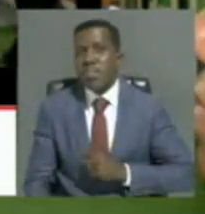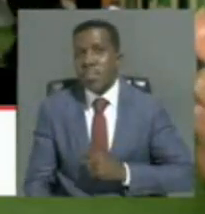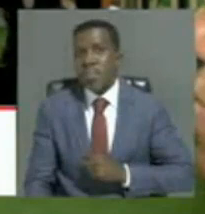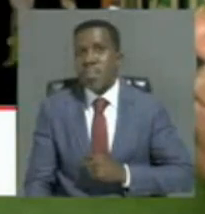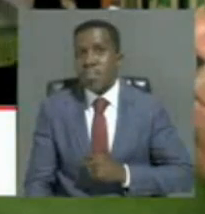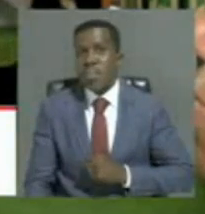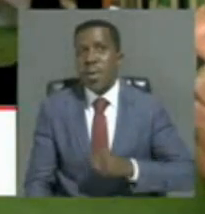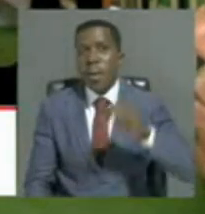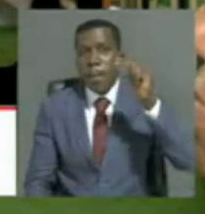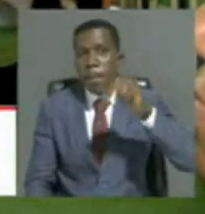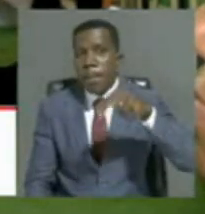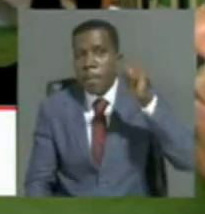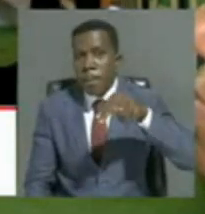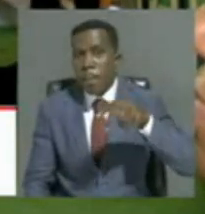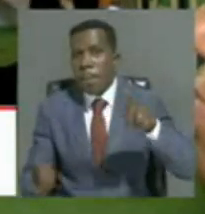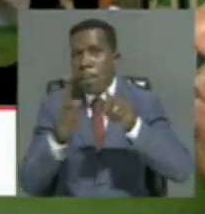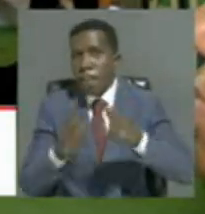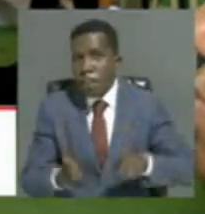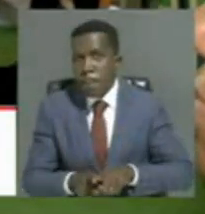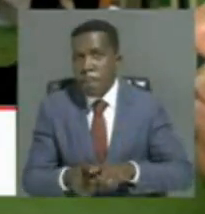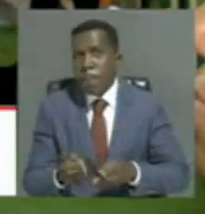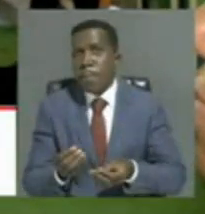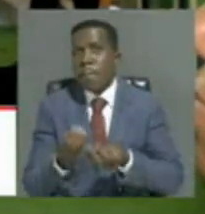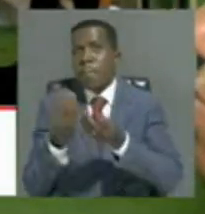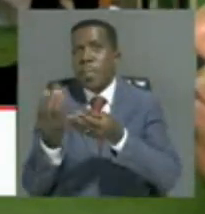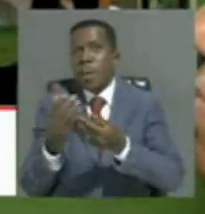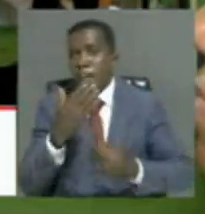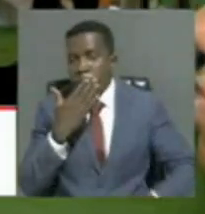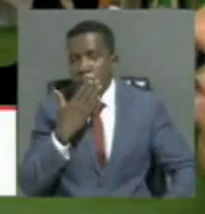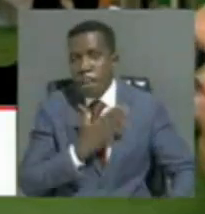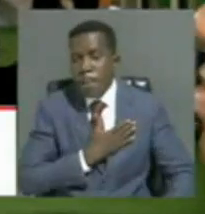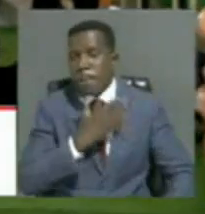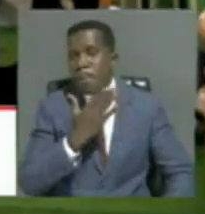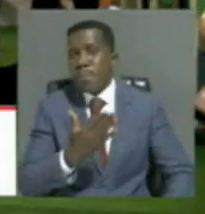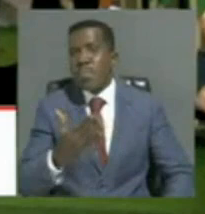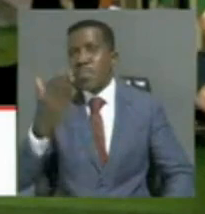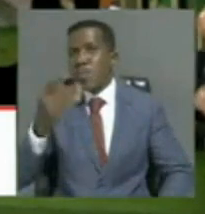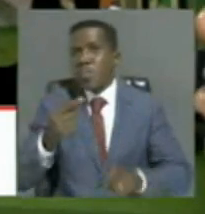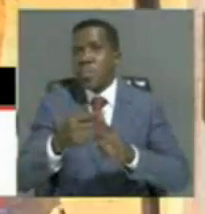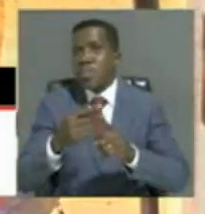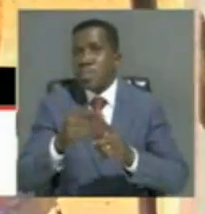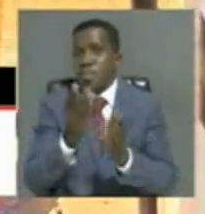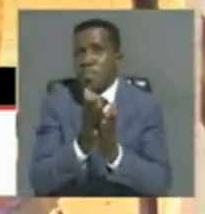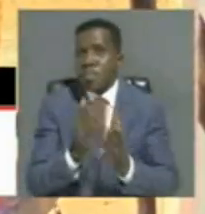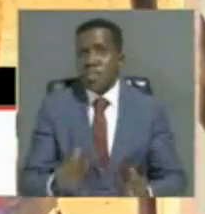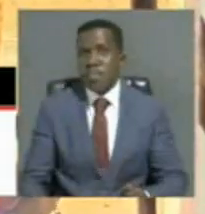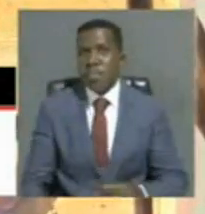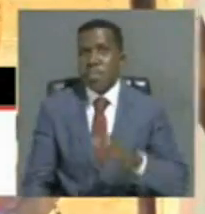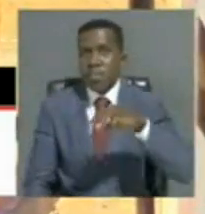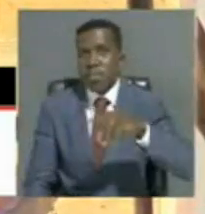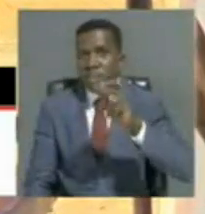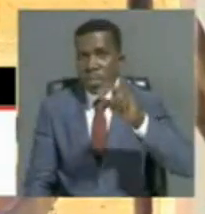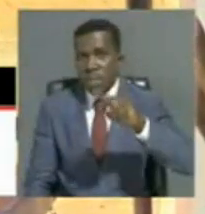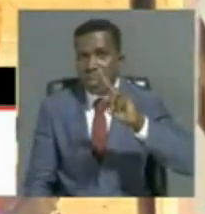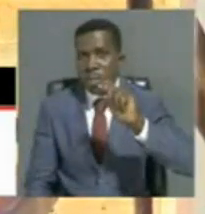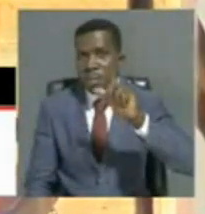É preciso trabalhar a palavra. Poesia, a literatura, não trabalha só a palavra. Manuel Rui